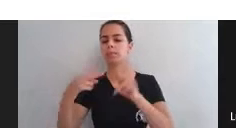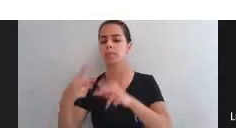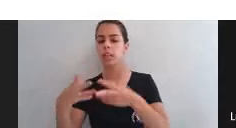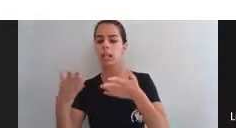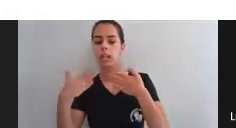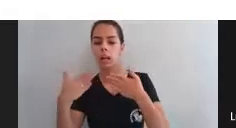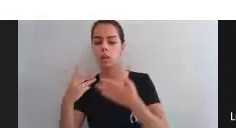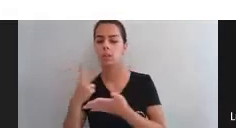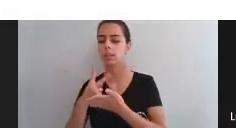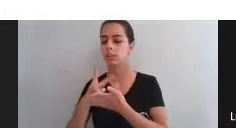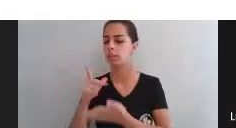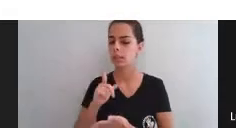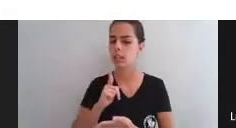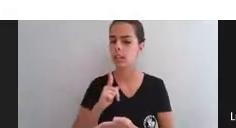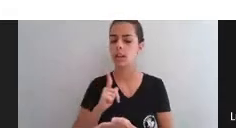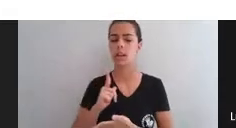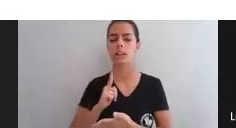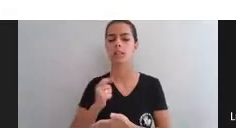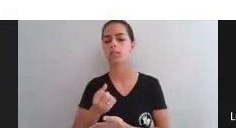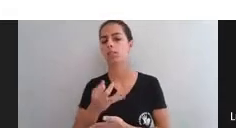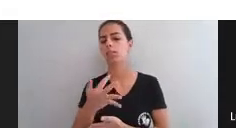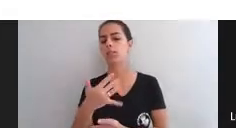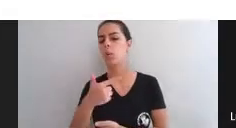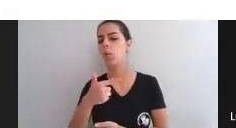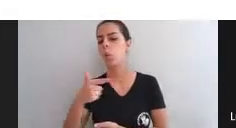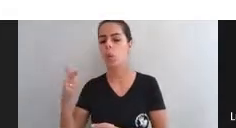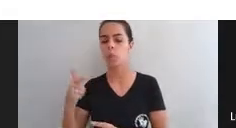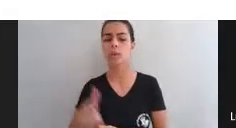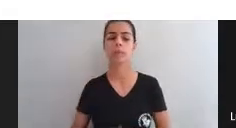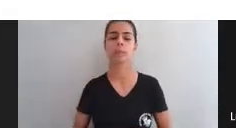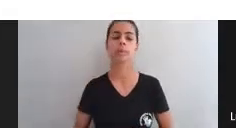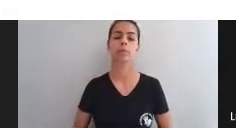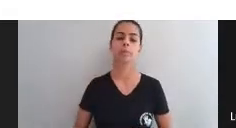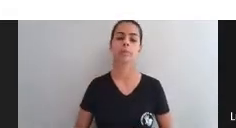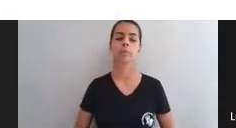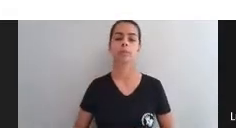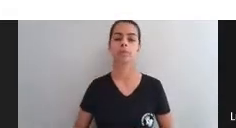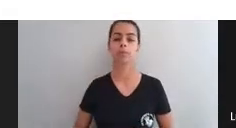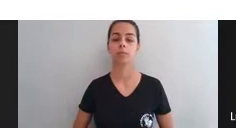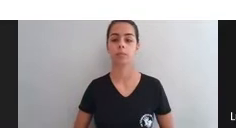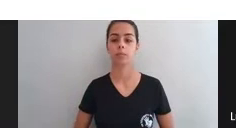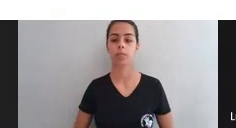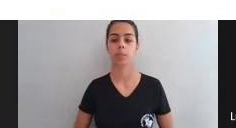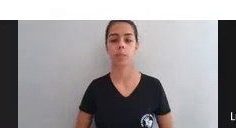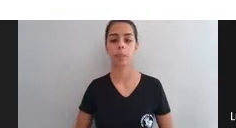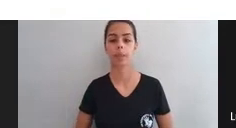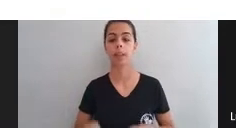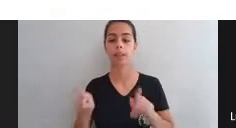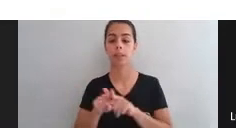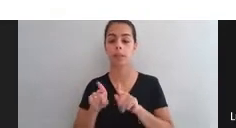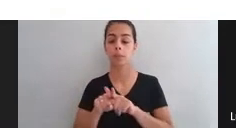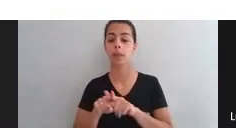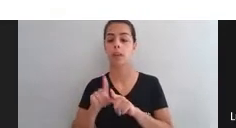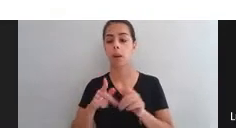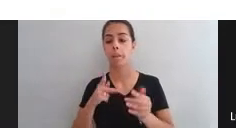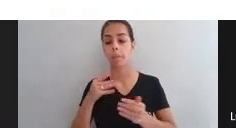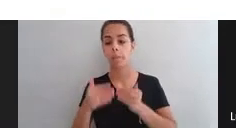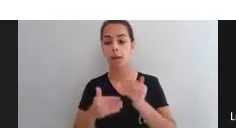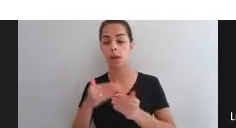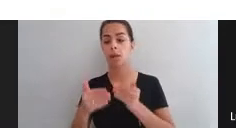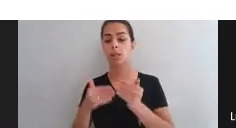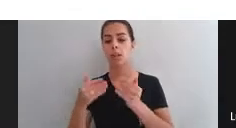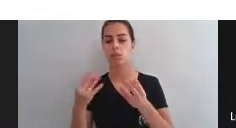existe e inúmeras outras coisas. E ainda assim, gente, mesmo sendo um processo